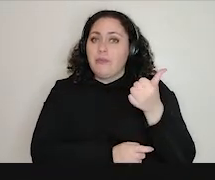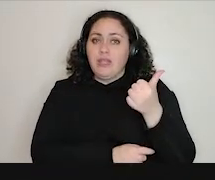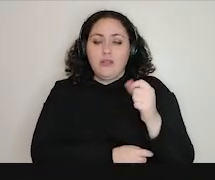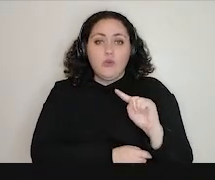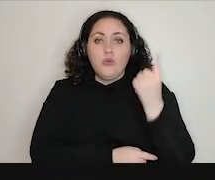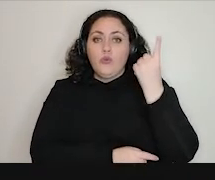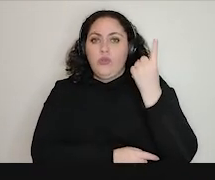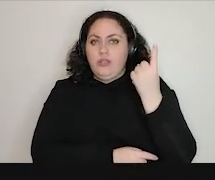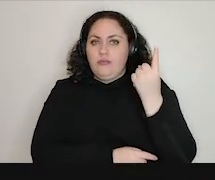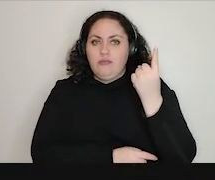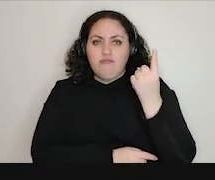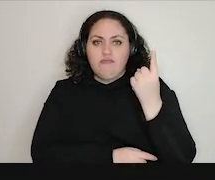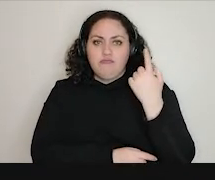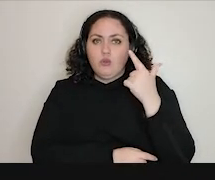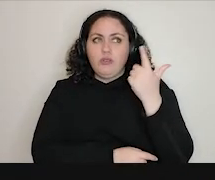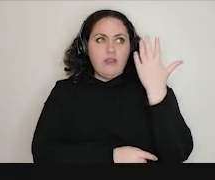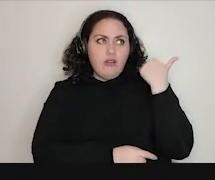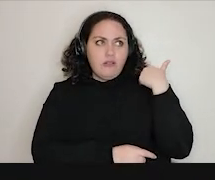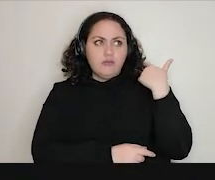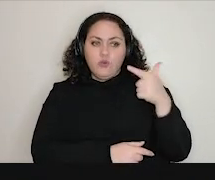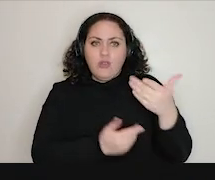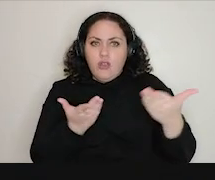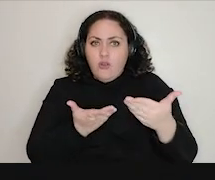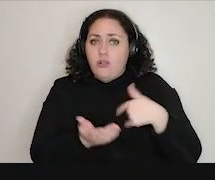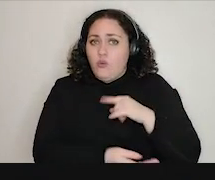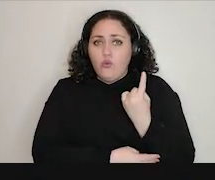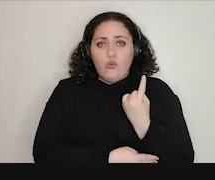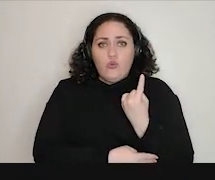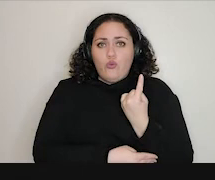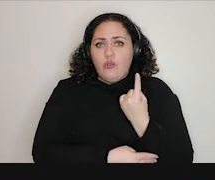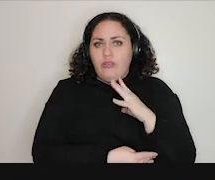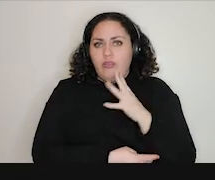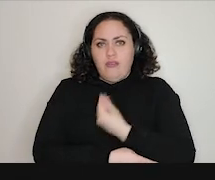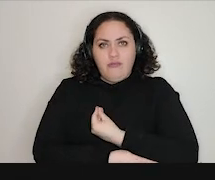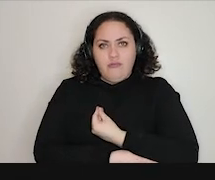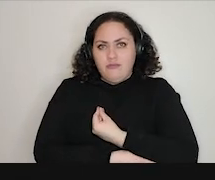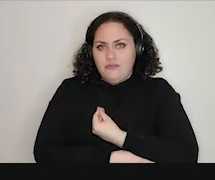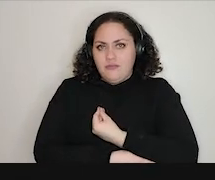Primeira e única. Não teve antes, não tem mais nenhuma hoje.